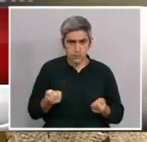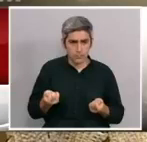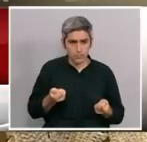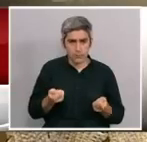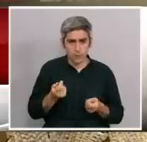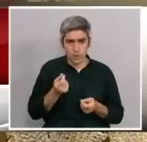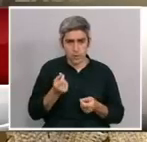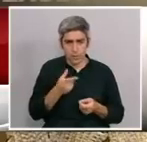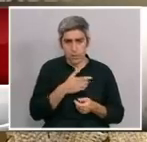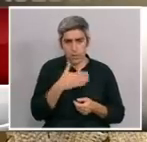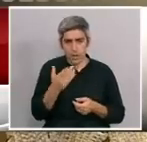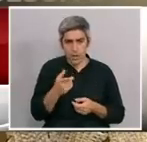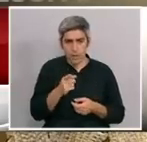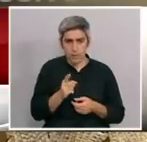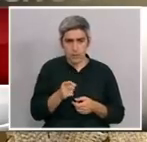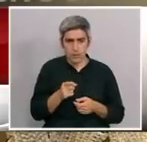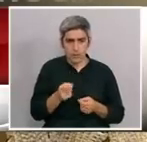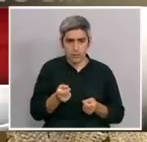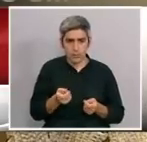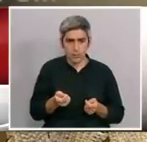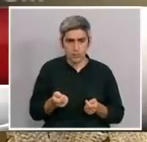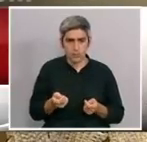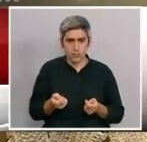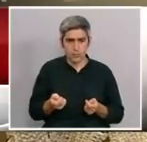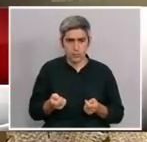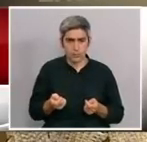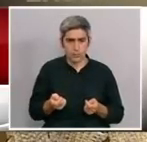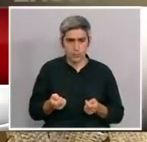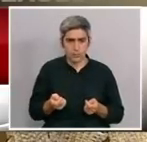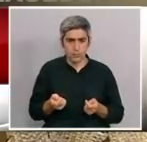Aquele dinheiro que ele dava, ela tinha que o...